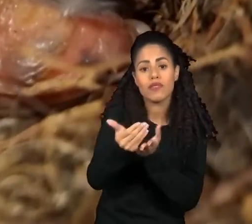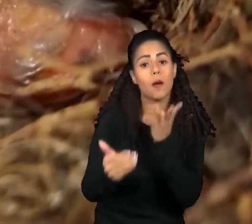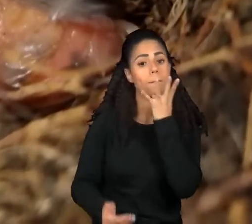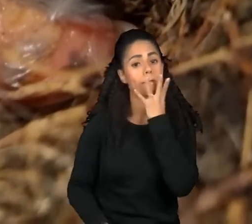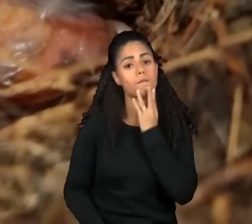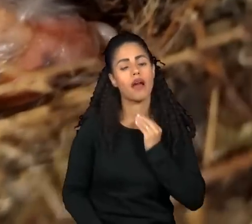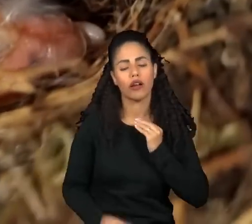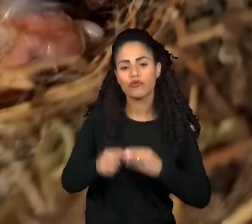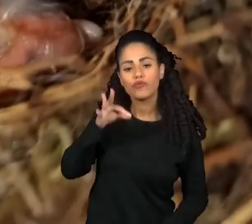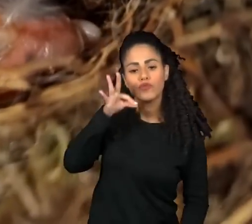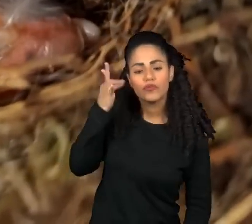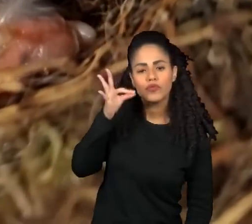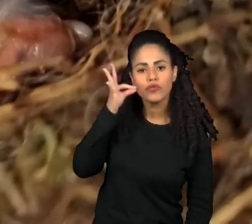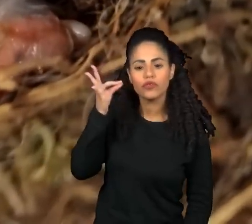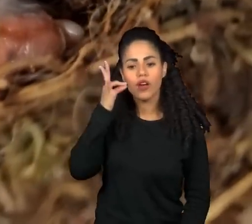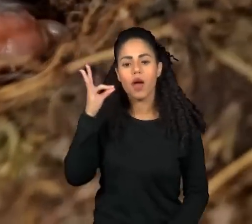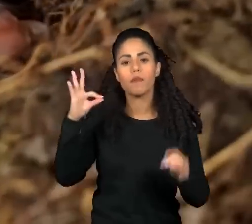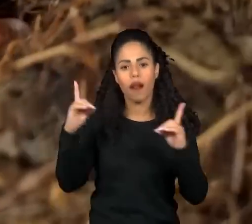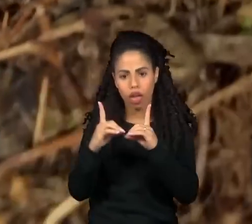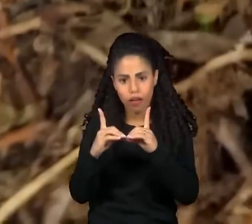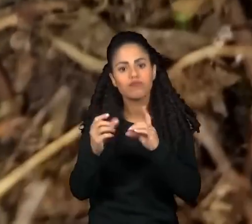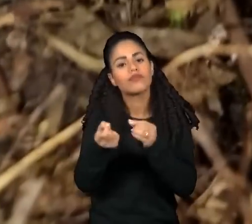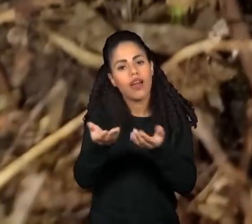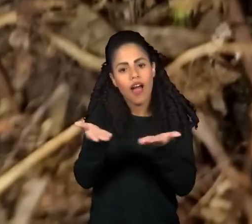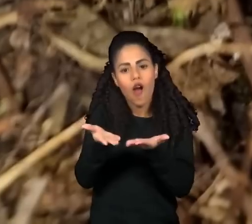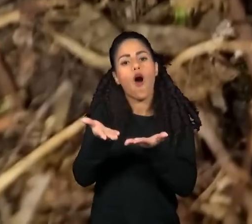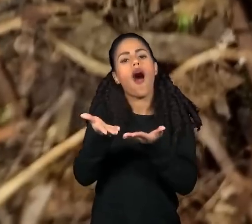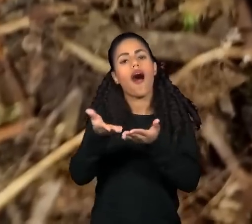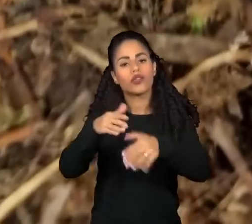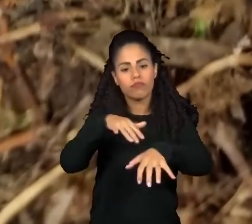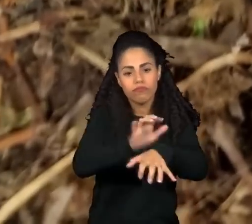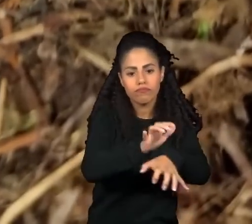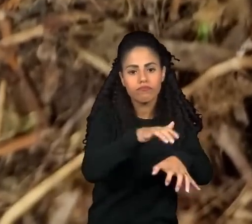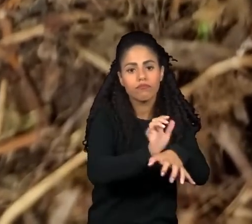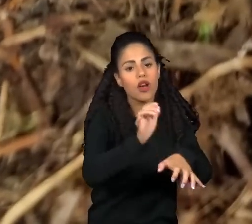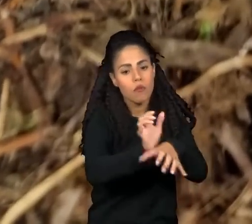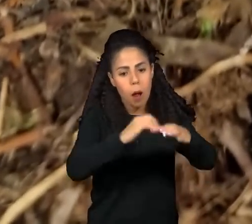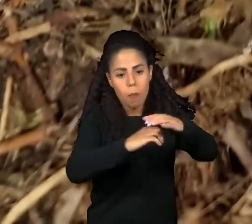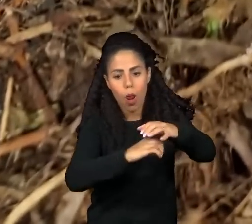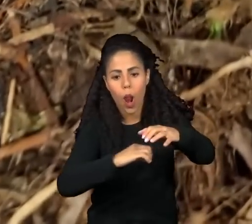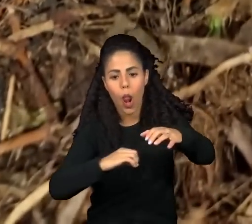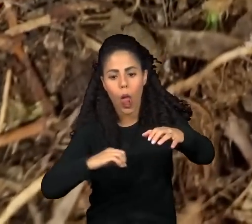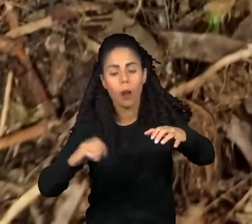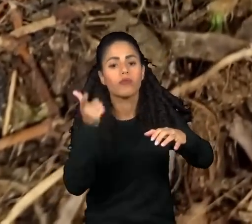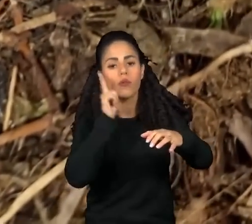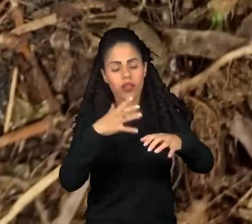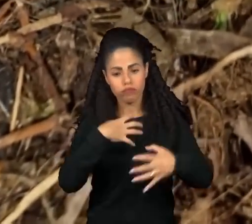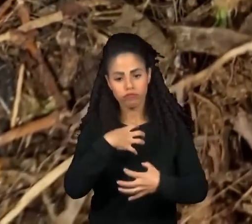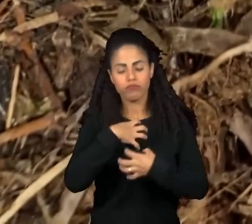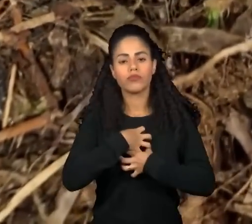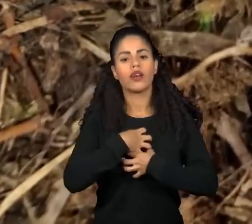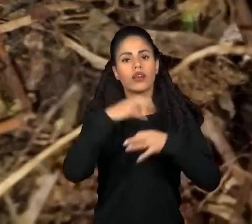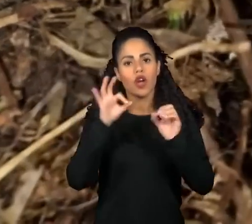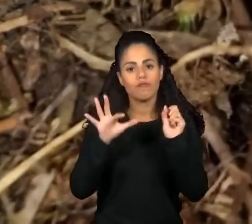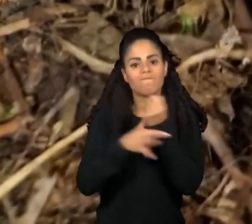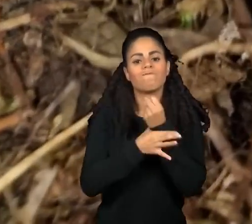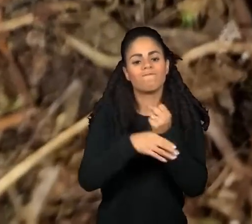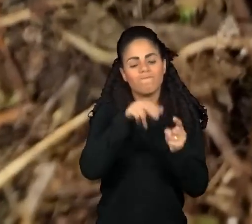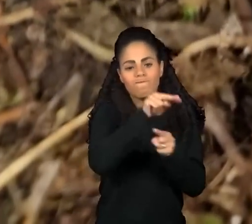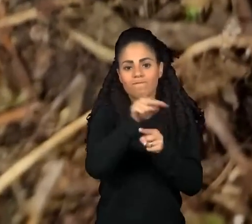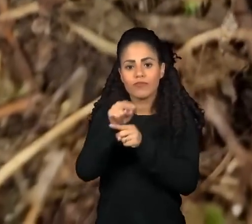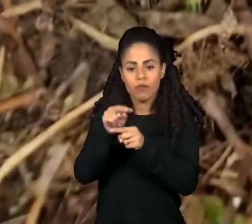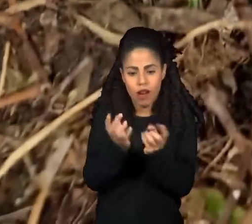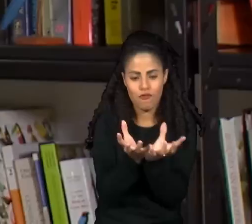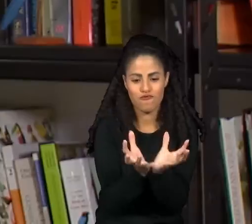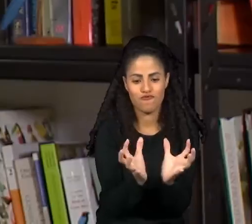fêmea, para a reprodução e defender território, para achar um lugar seguro e bom para fazer o